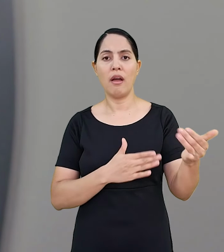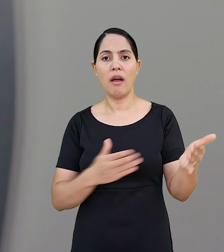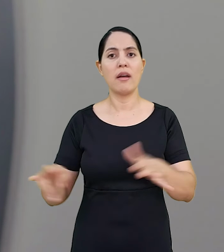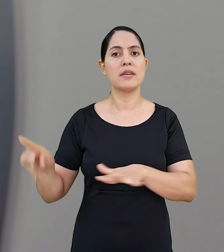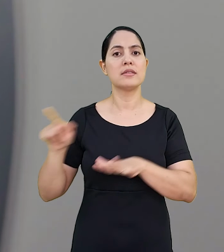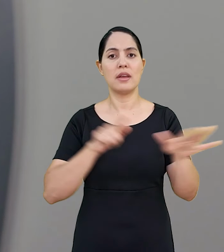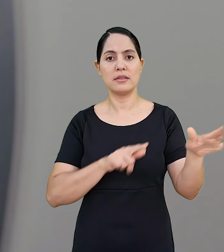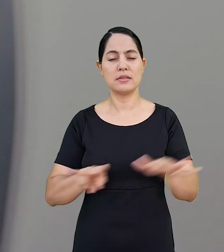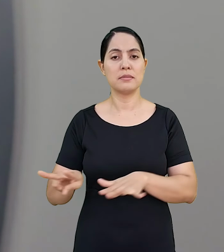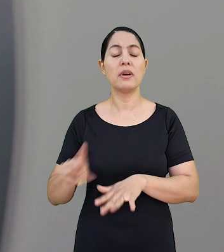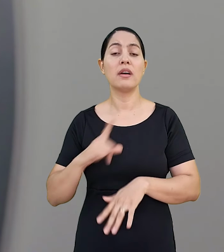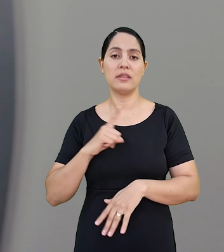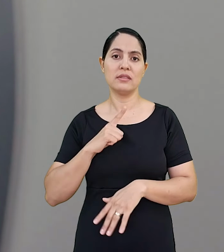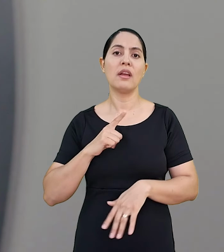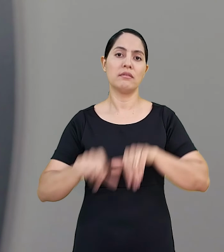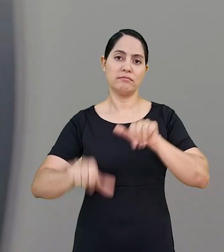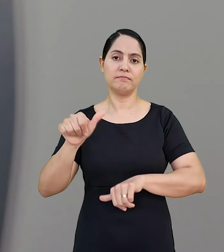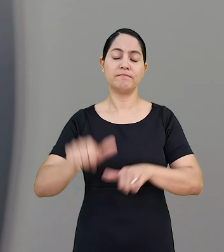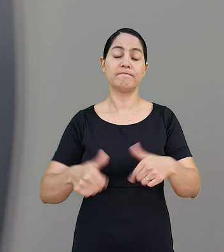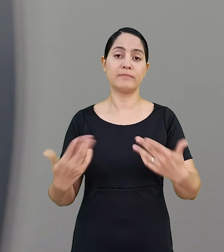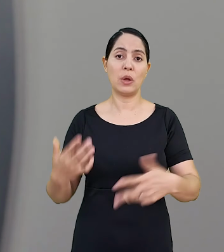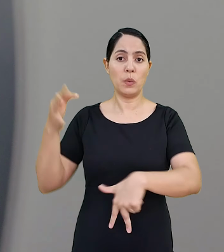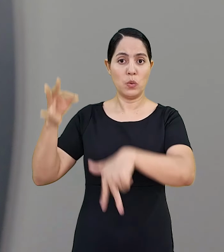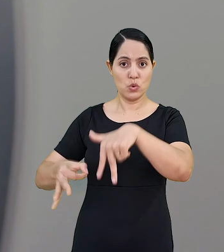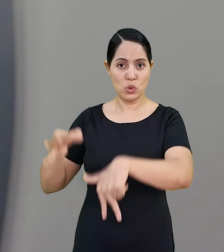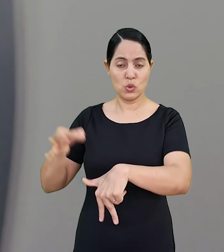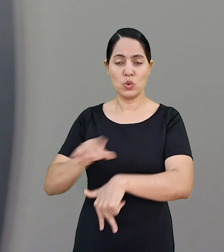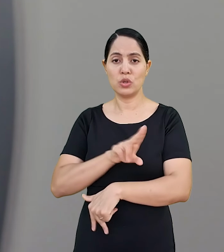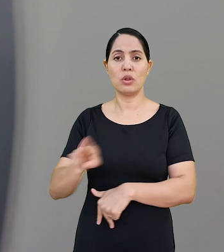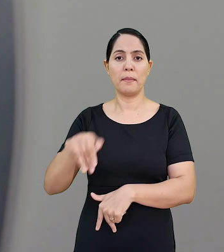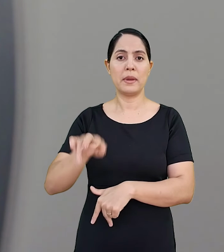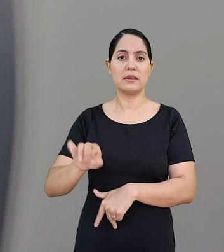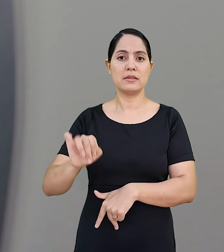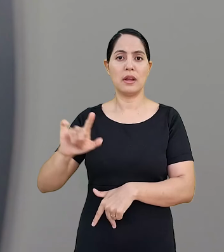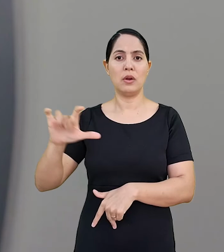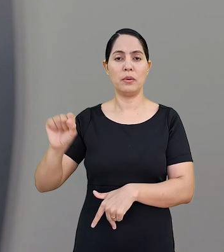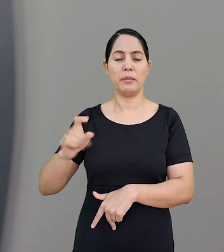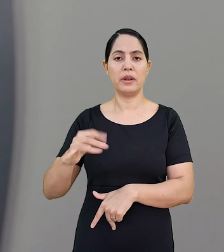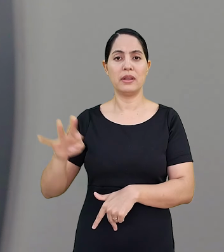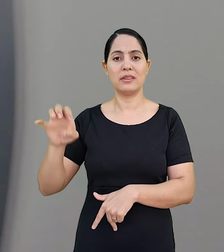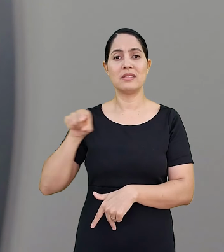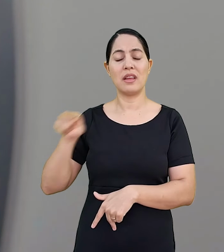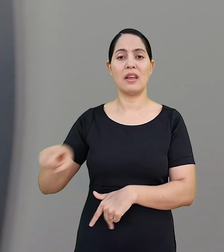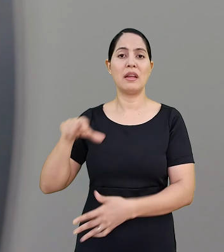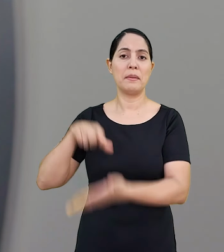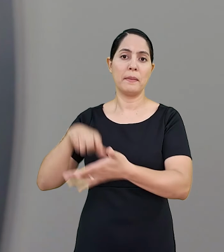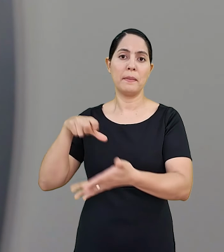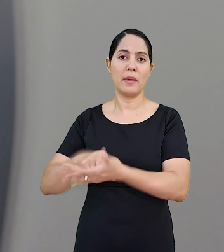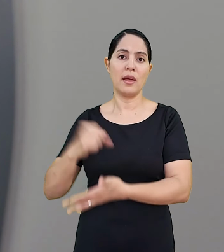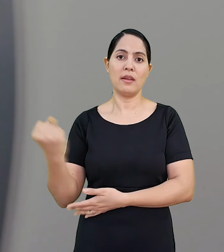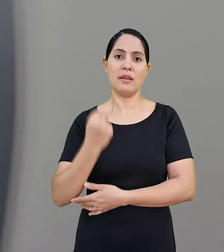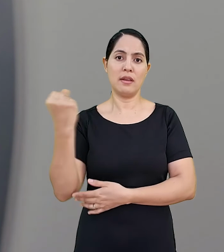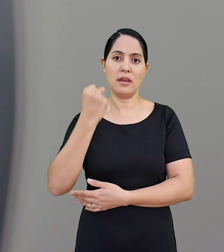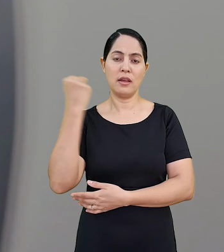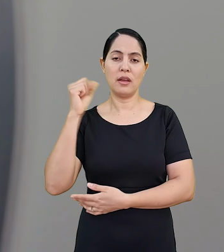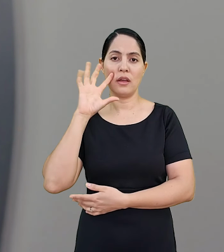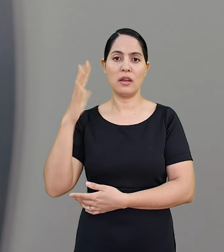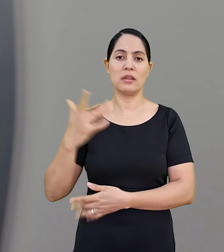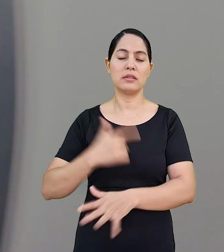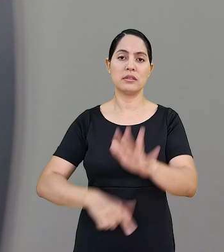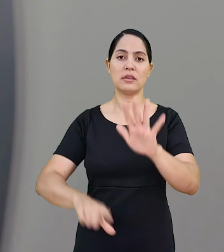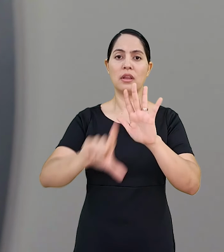essa semana e o Dr. Marcelo Bretas acabou sendo apenado com a pena mais grave prevista na